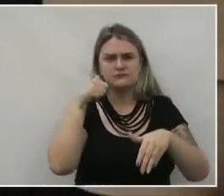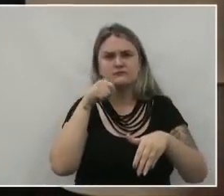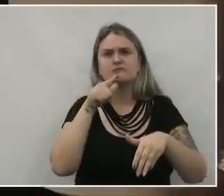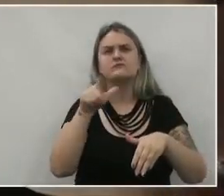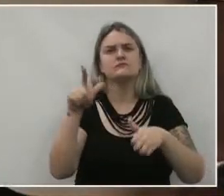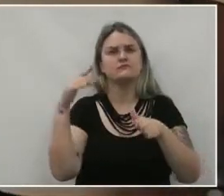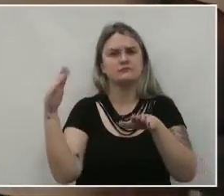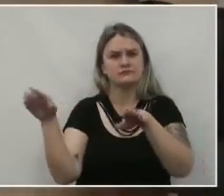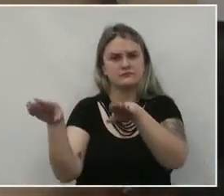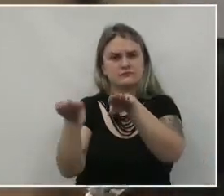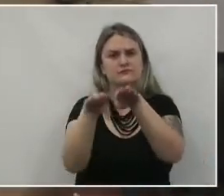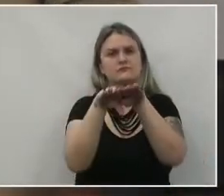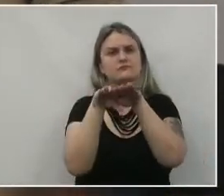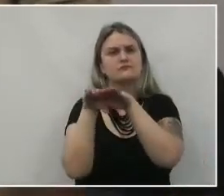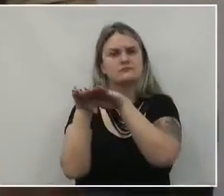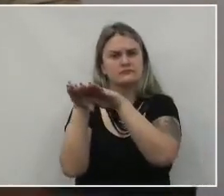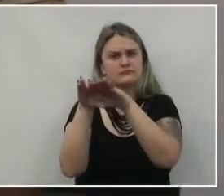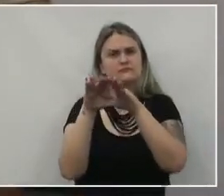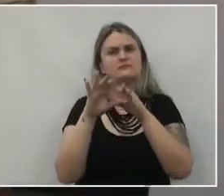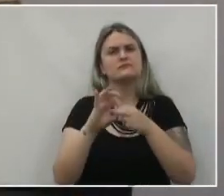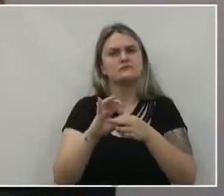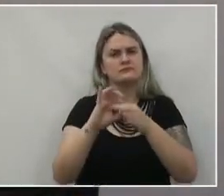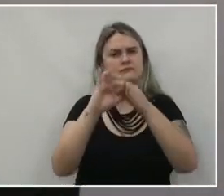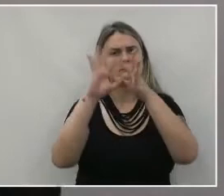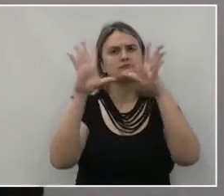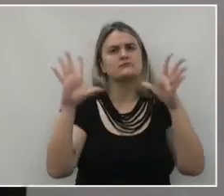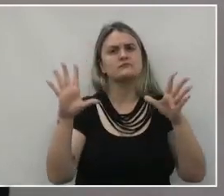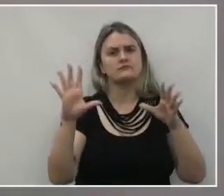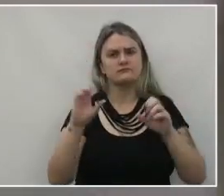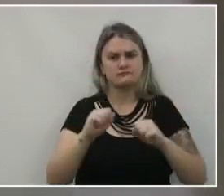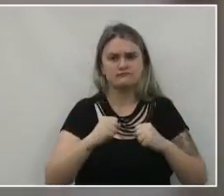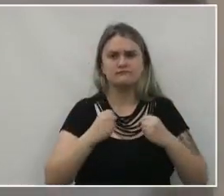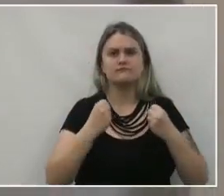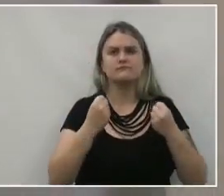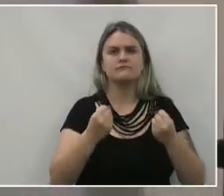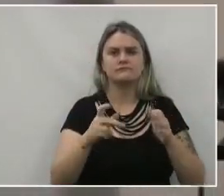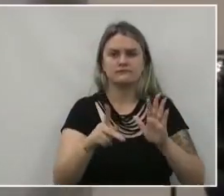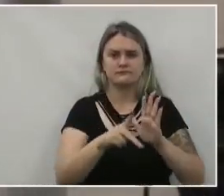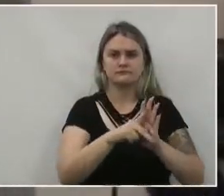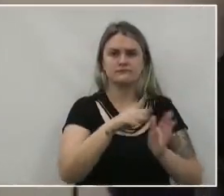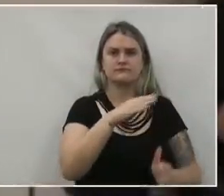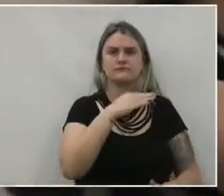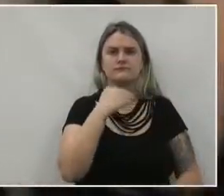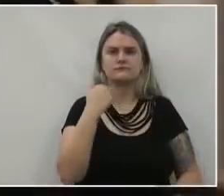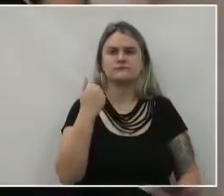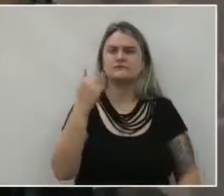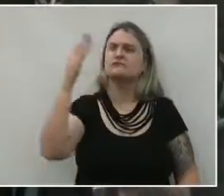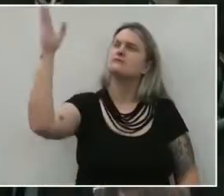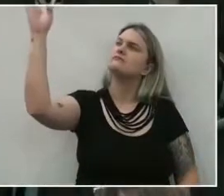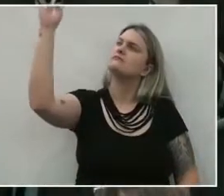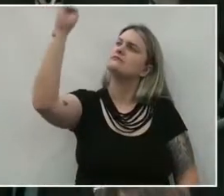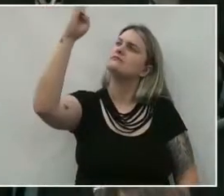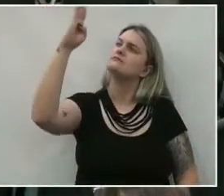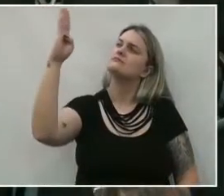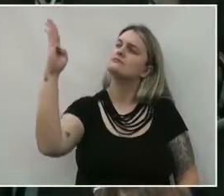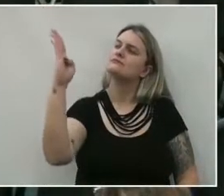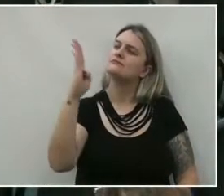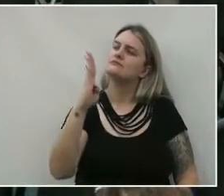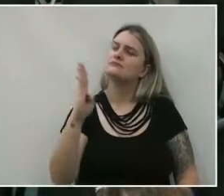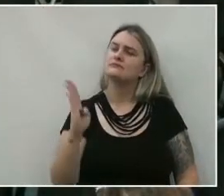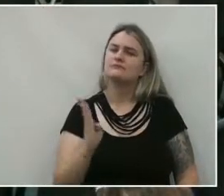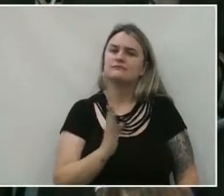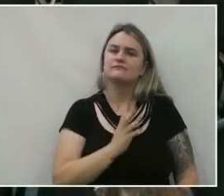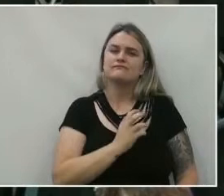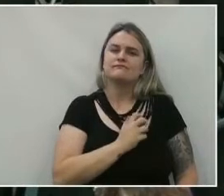teu senho, ó liberdade, desafio o nosso peito à própria morte. Ó pátria